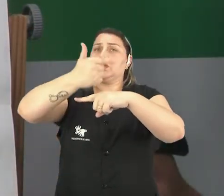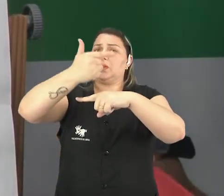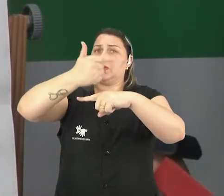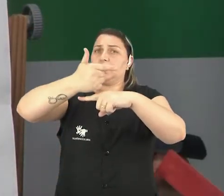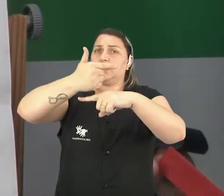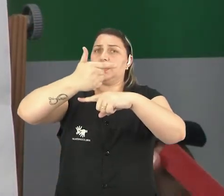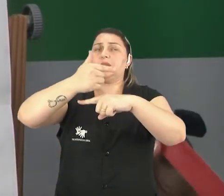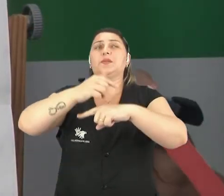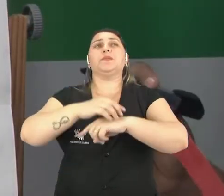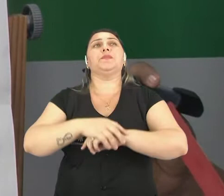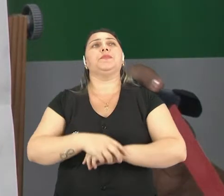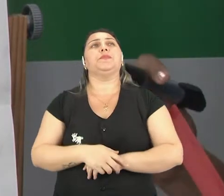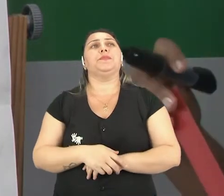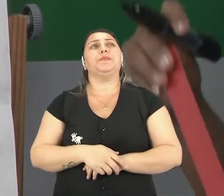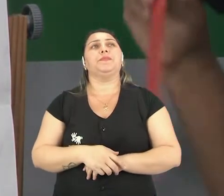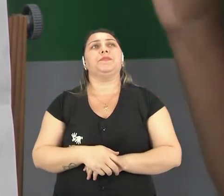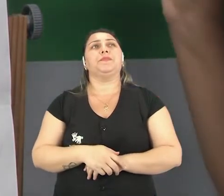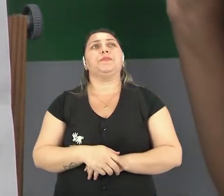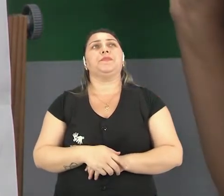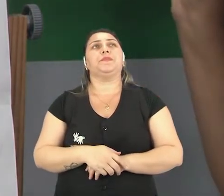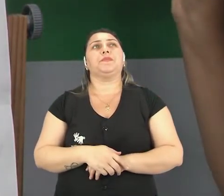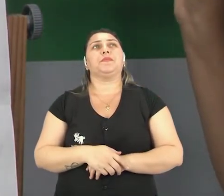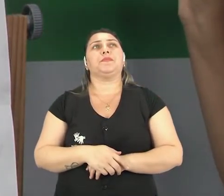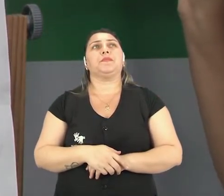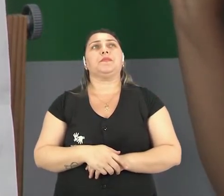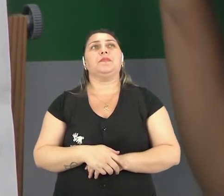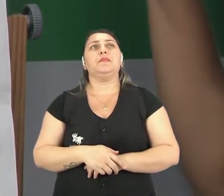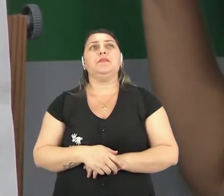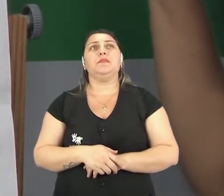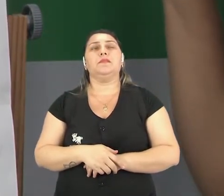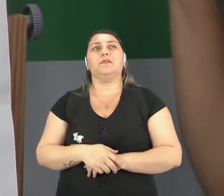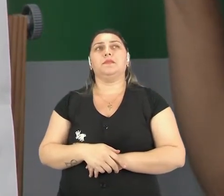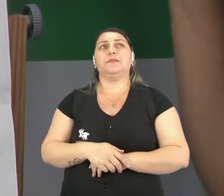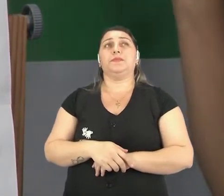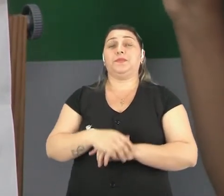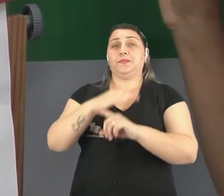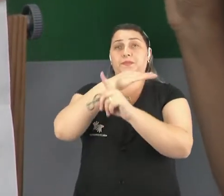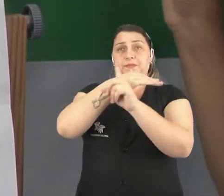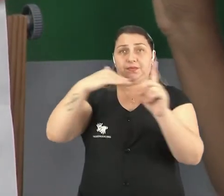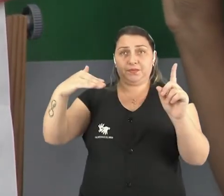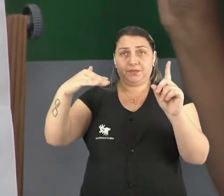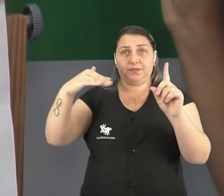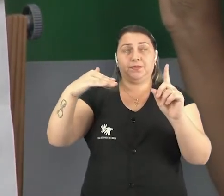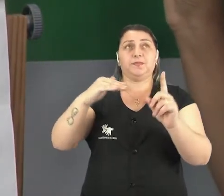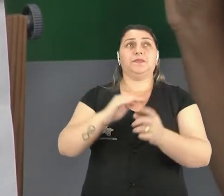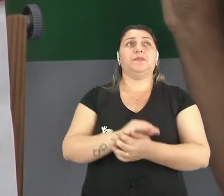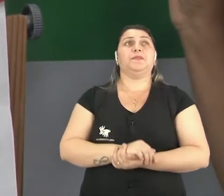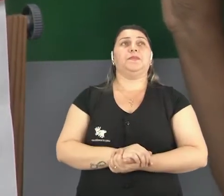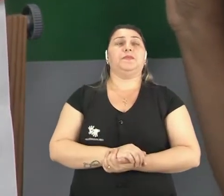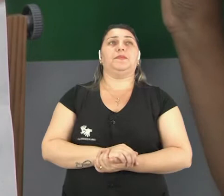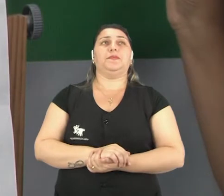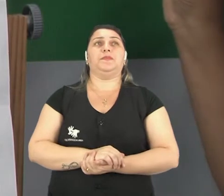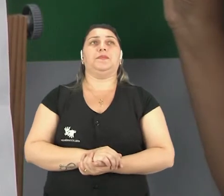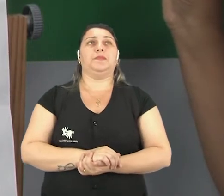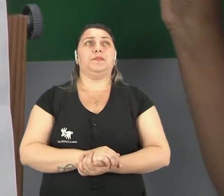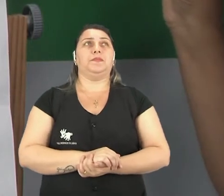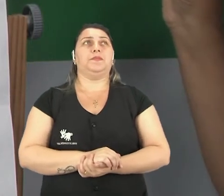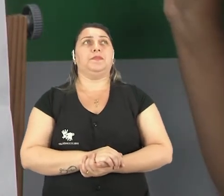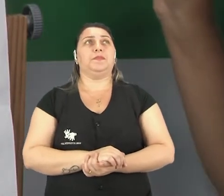2 partes eu utilizei. Aqui eu tinha usado 5, tinha usado a metade, aqui não. Eu